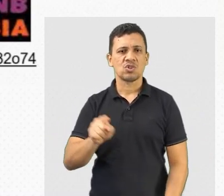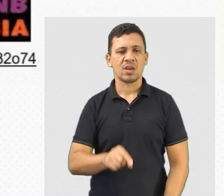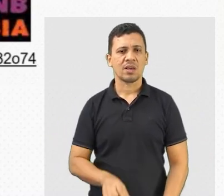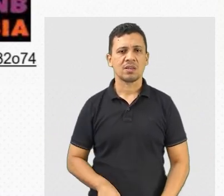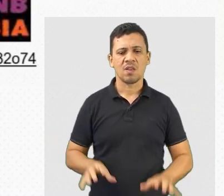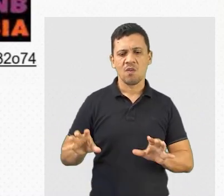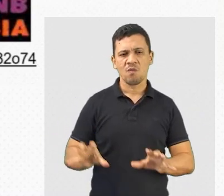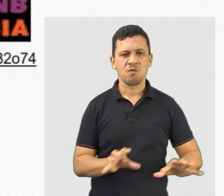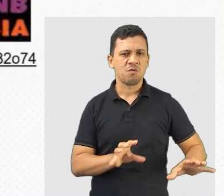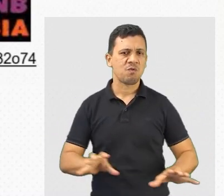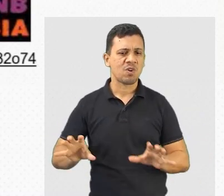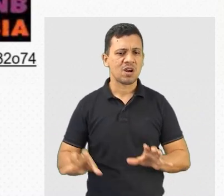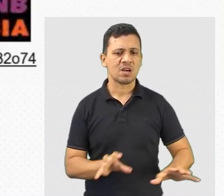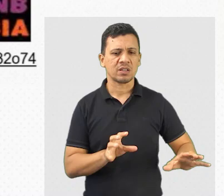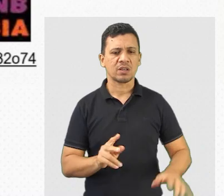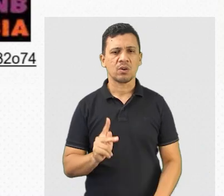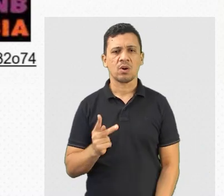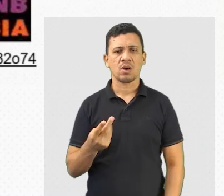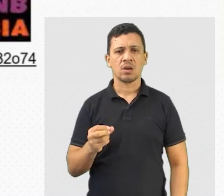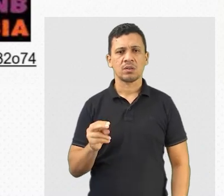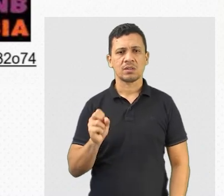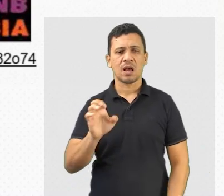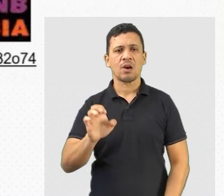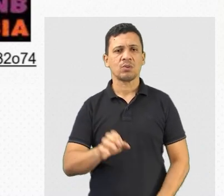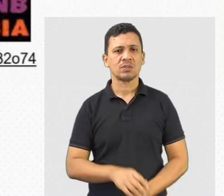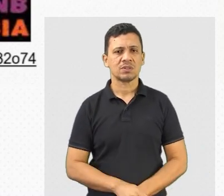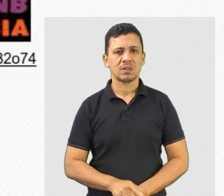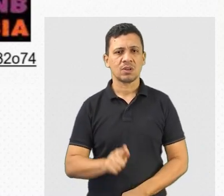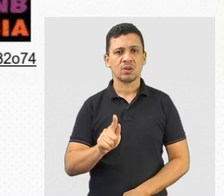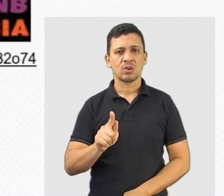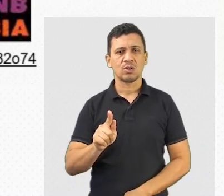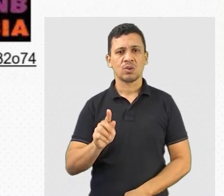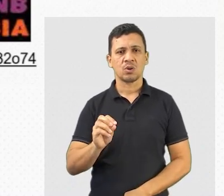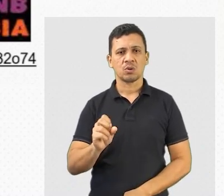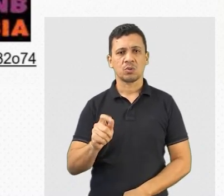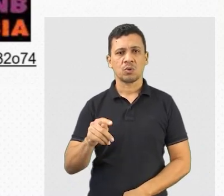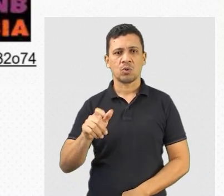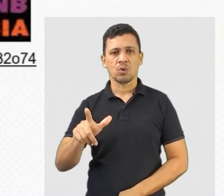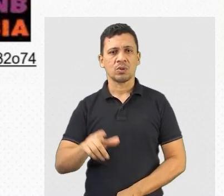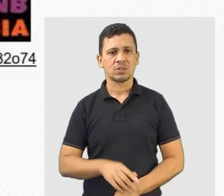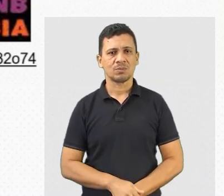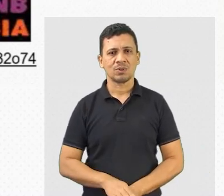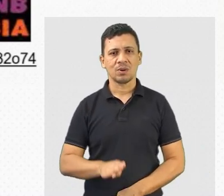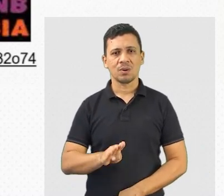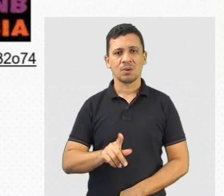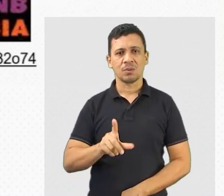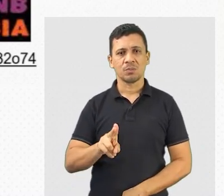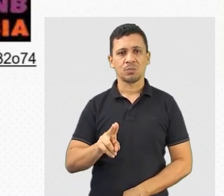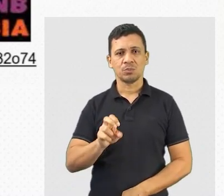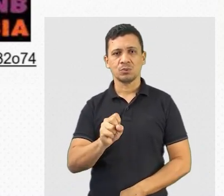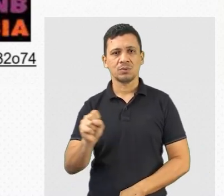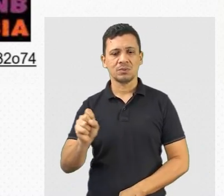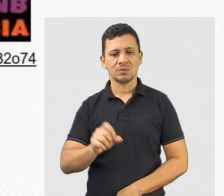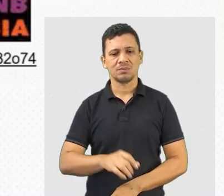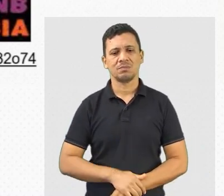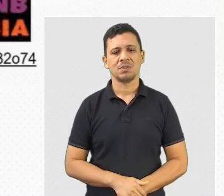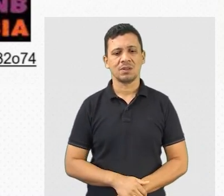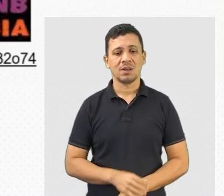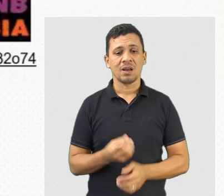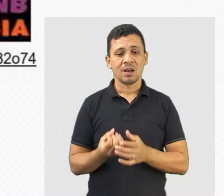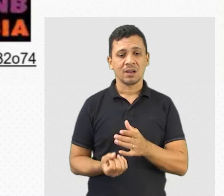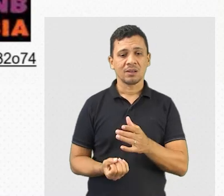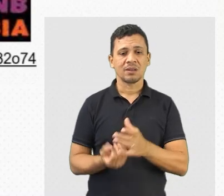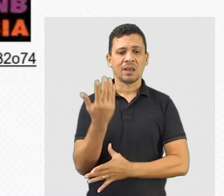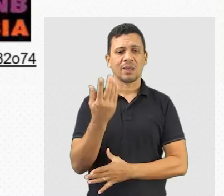funk, house, gospel, blues, folk, metal, Às vezes a gente cria